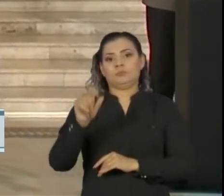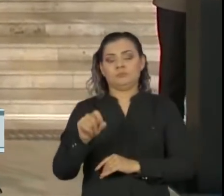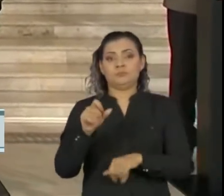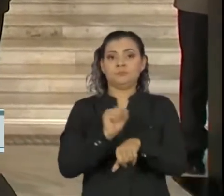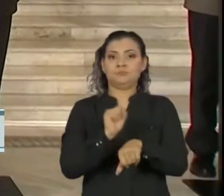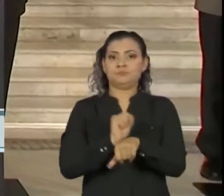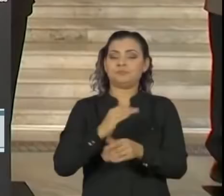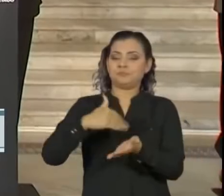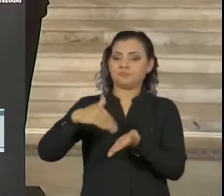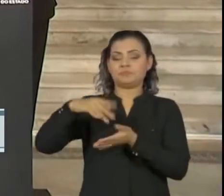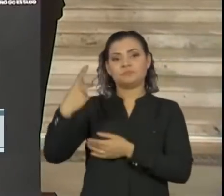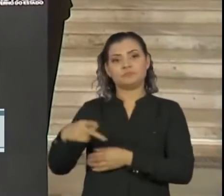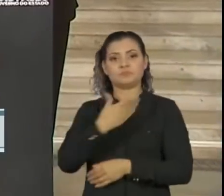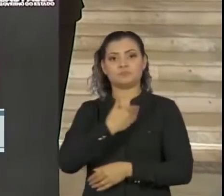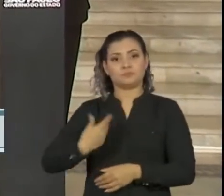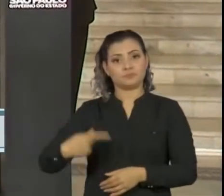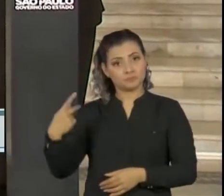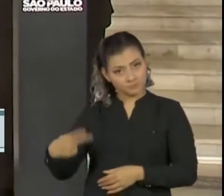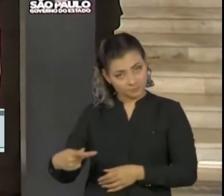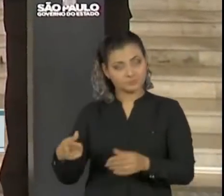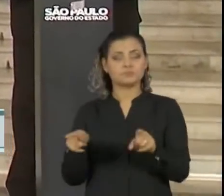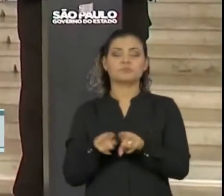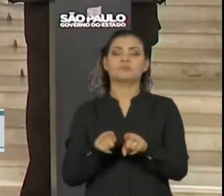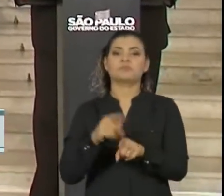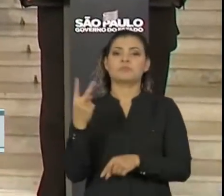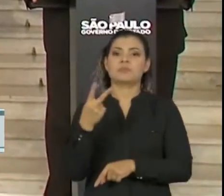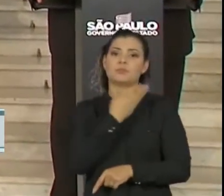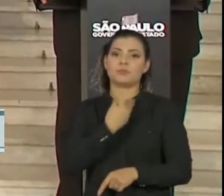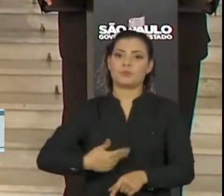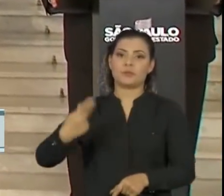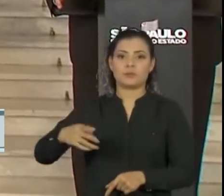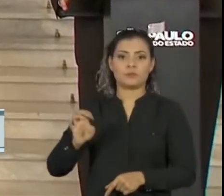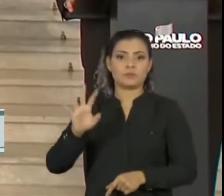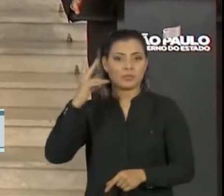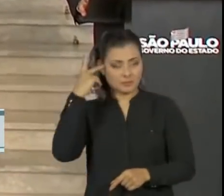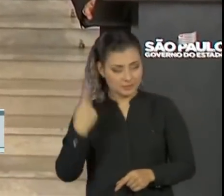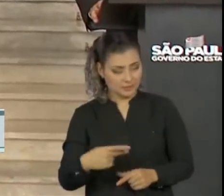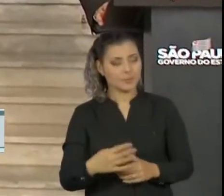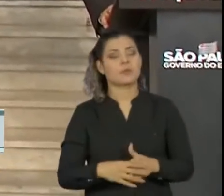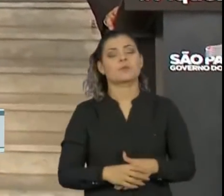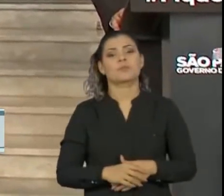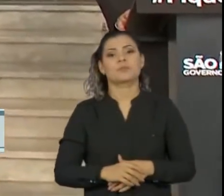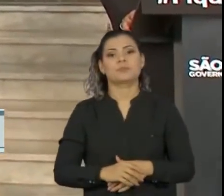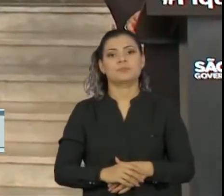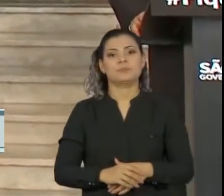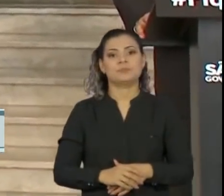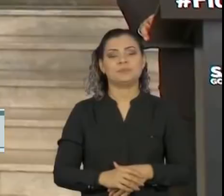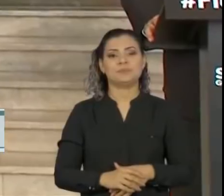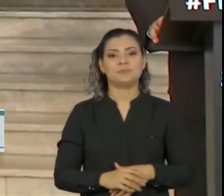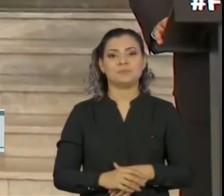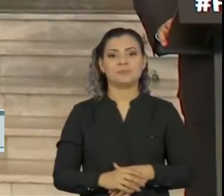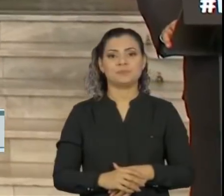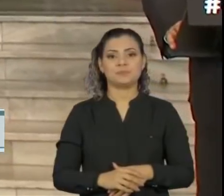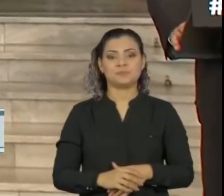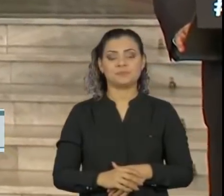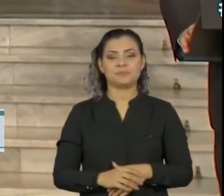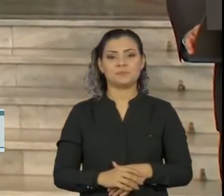Garcia, secretário de Governo e vice-governador do Estado de São Paulo.